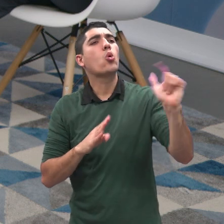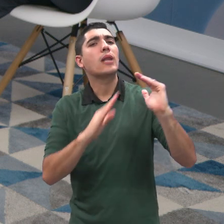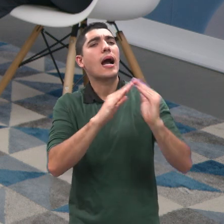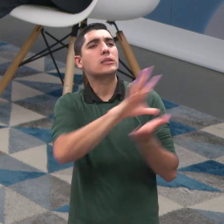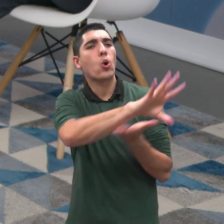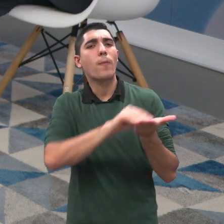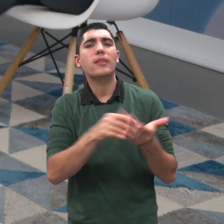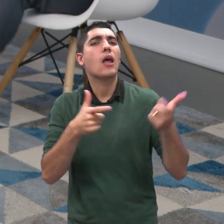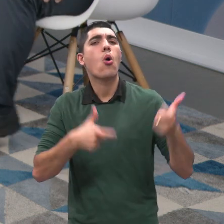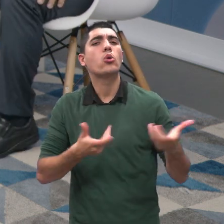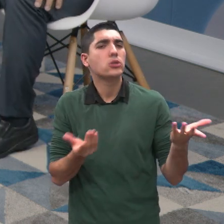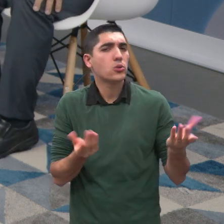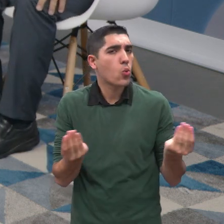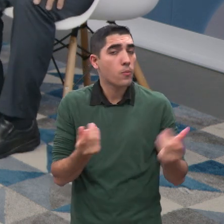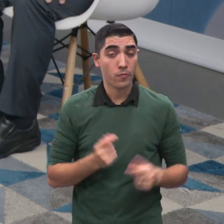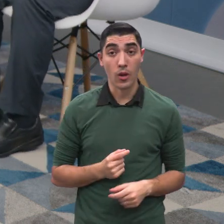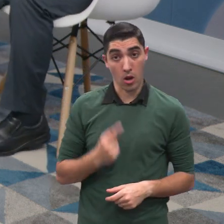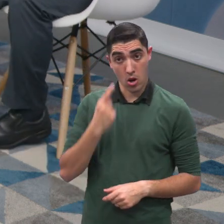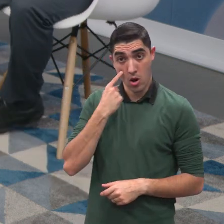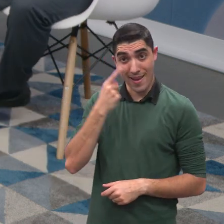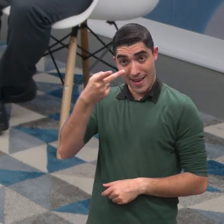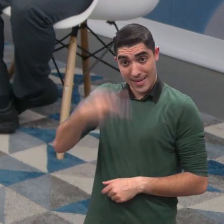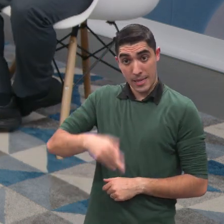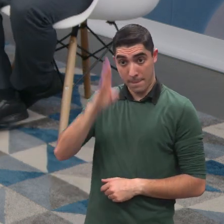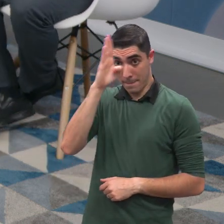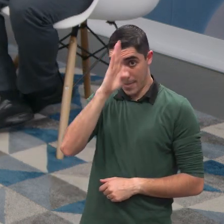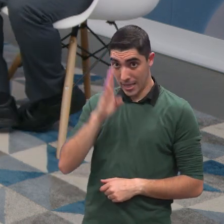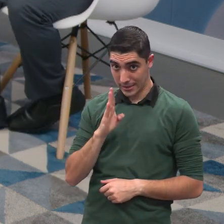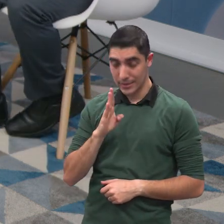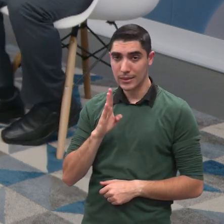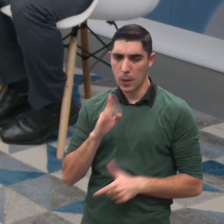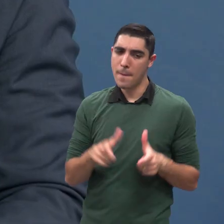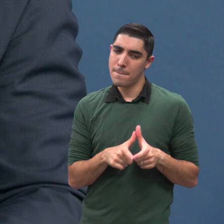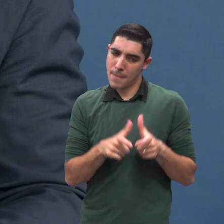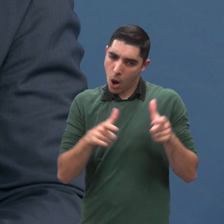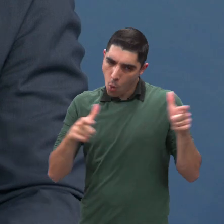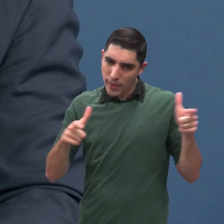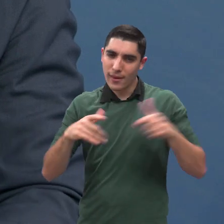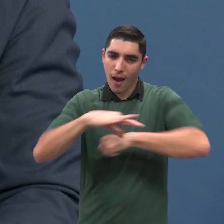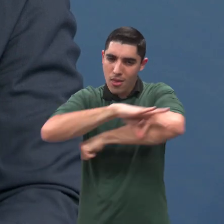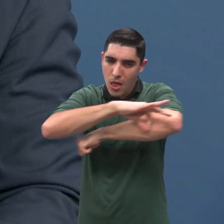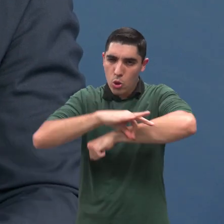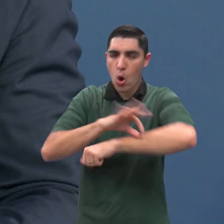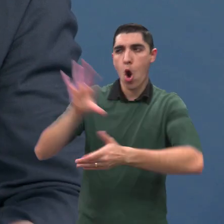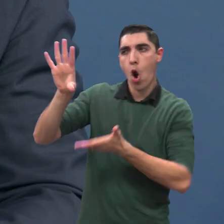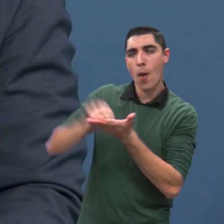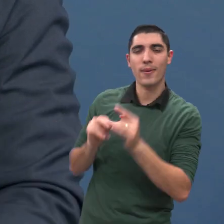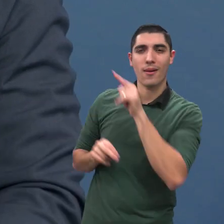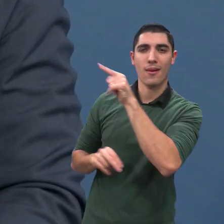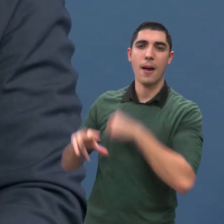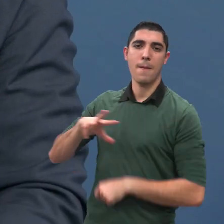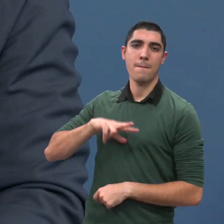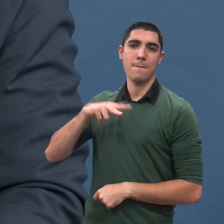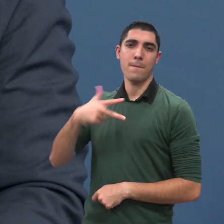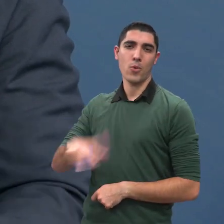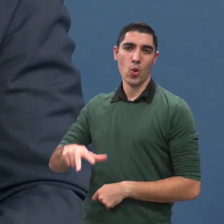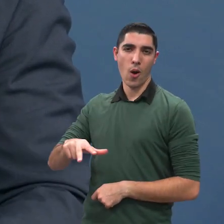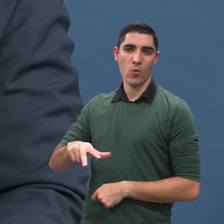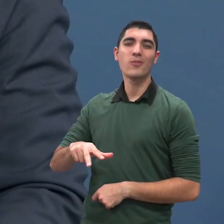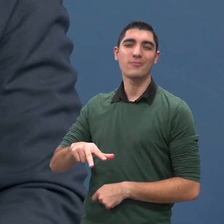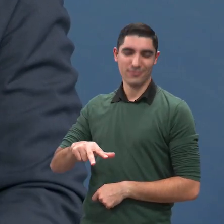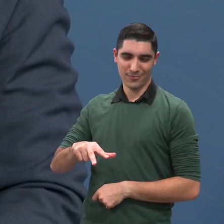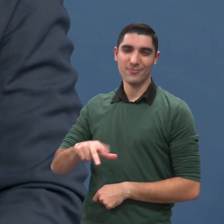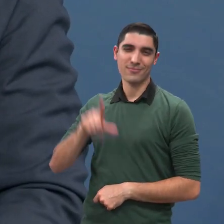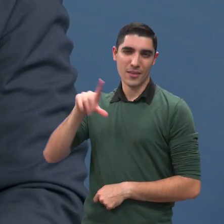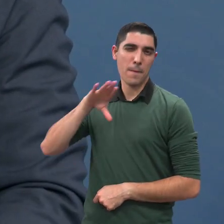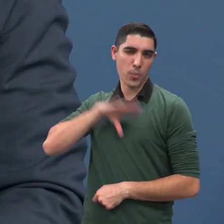onde? A arquitetura do Brasil, basicamente, ela é portuguesa, né? Porque a gente foi colonizado por português e espanhol,